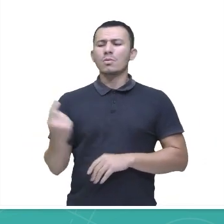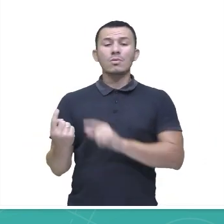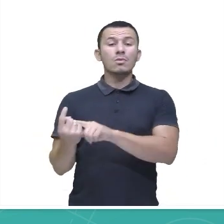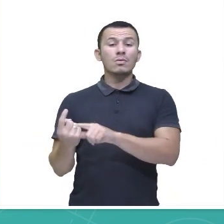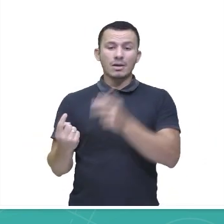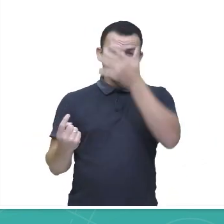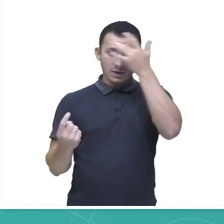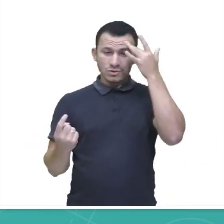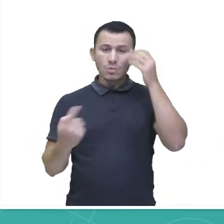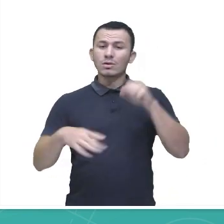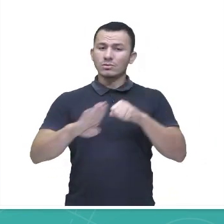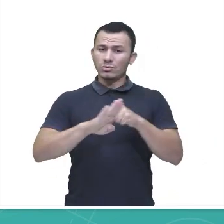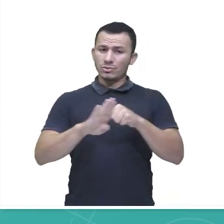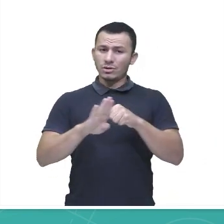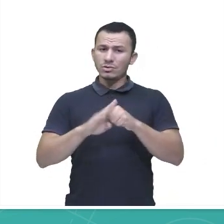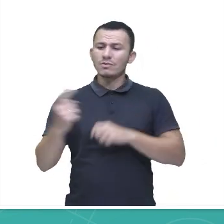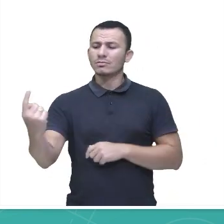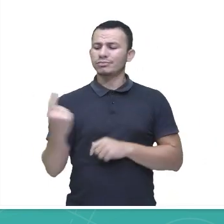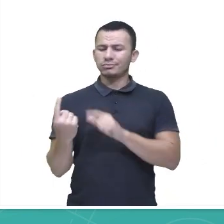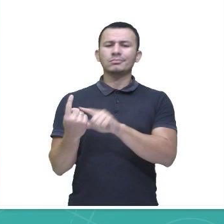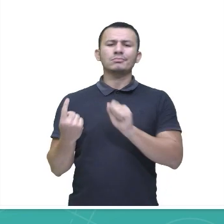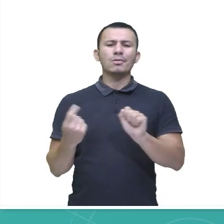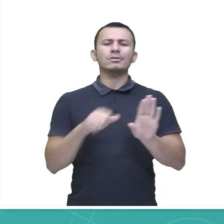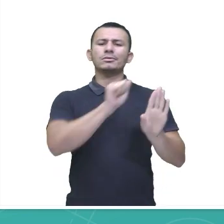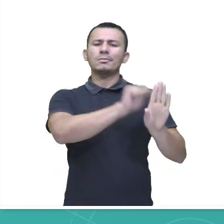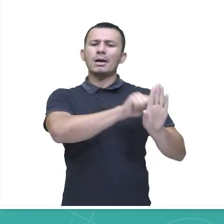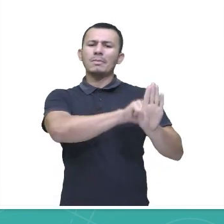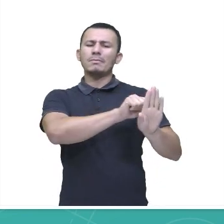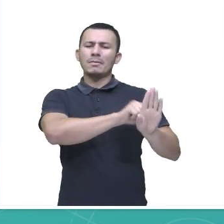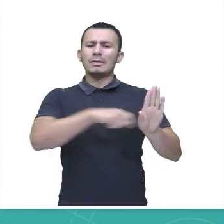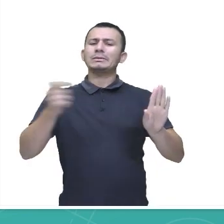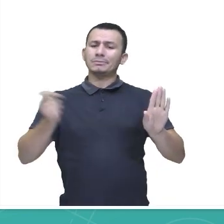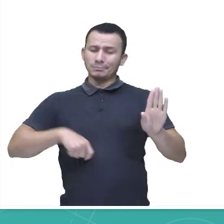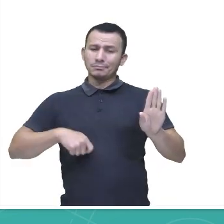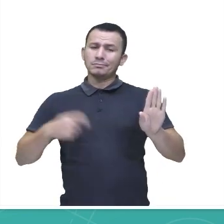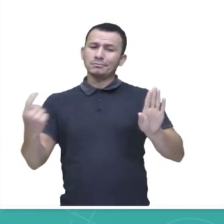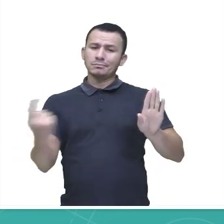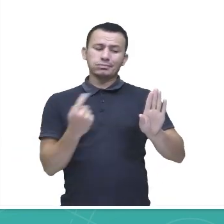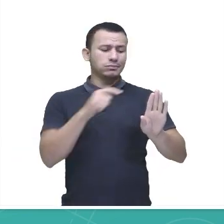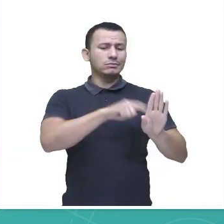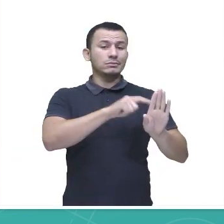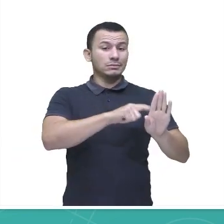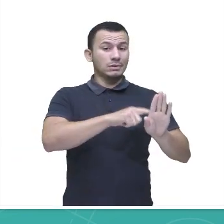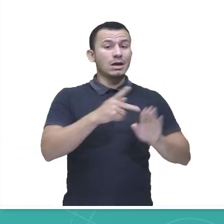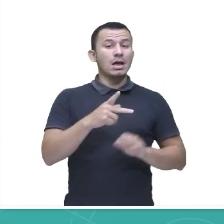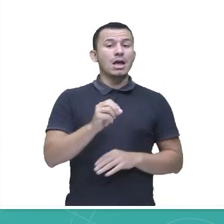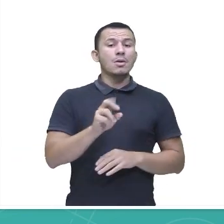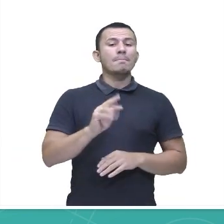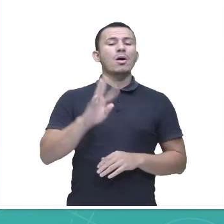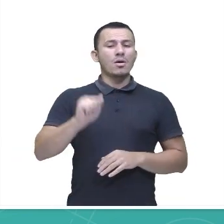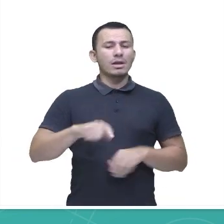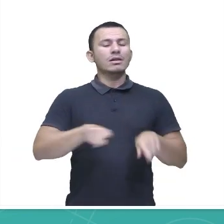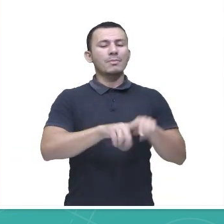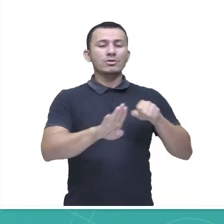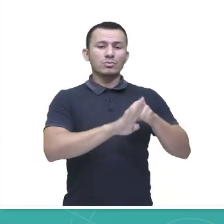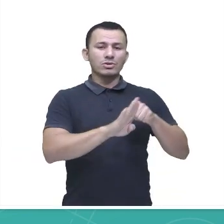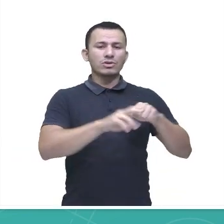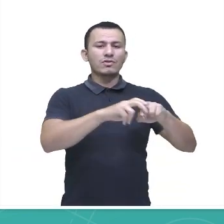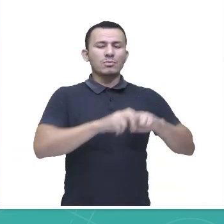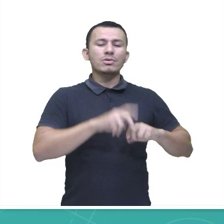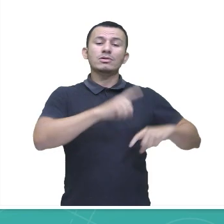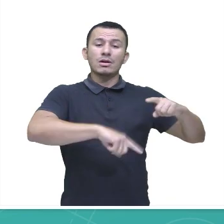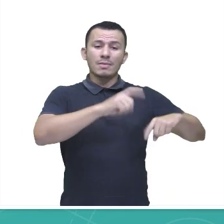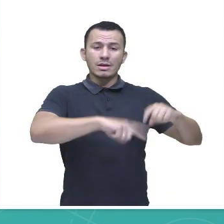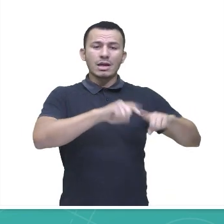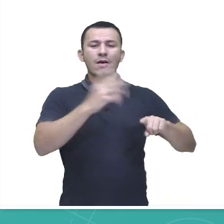substantivo. Pode, neste mesmo instante, vir bater a nossa porta. Porta, objeto, substantivo,